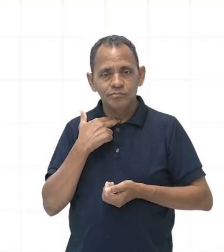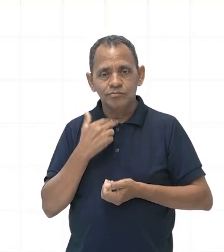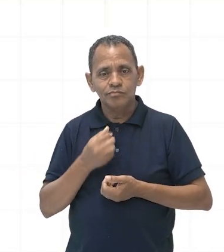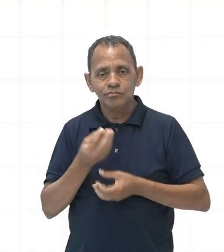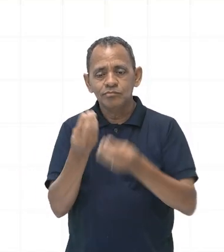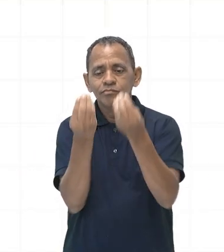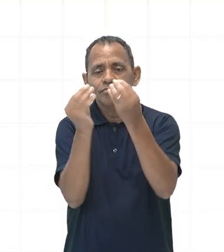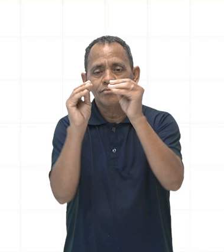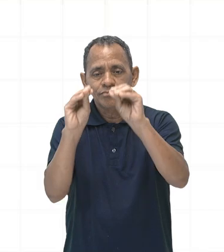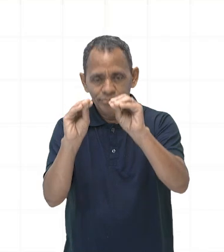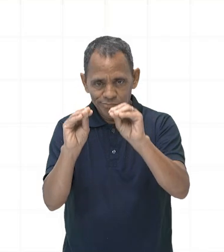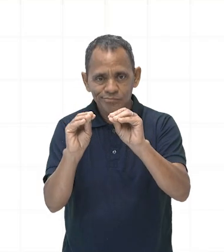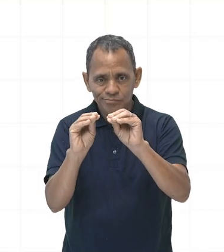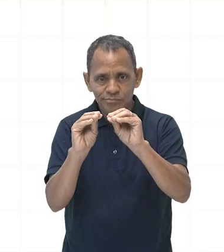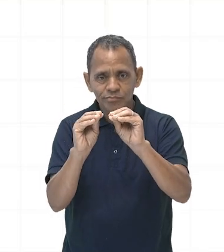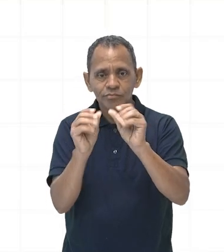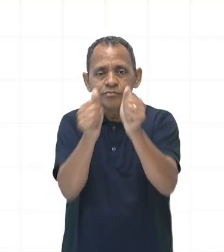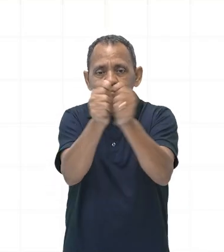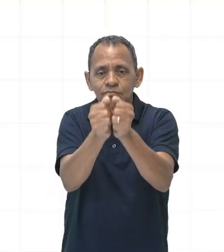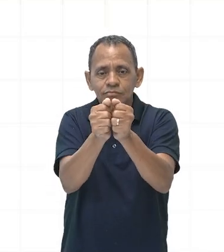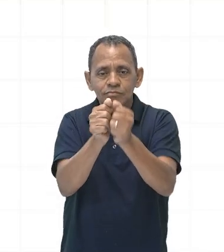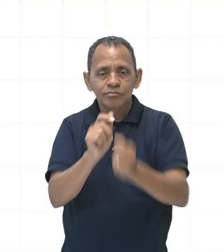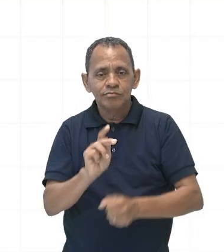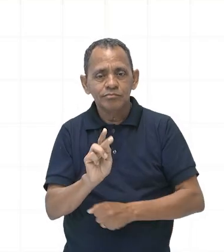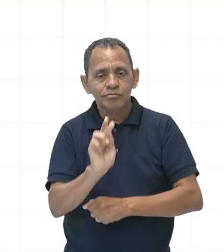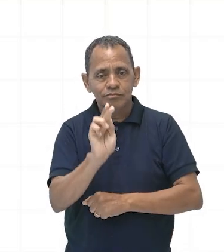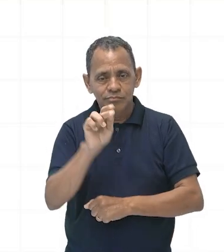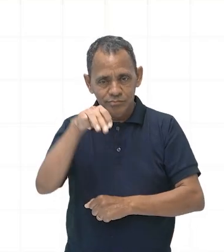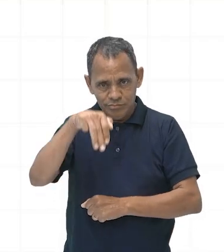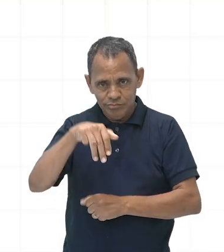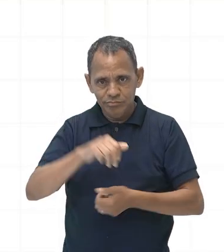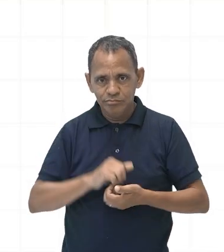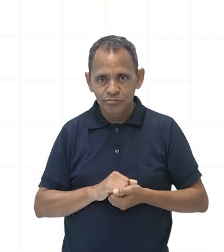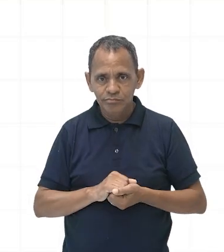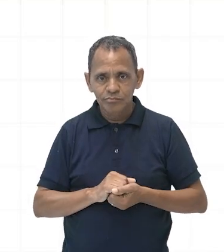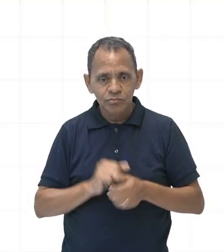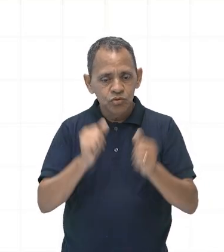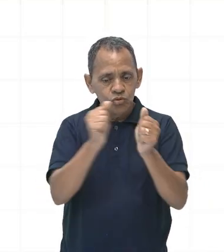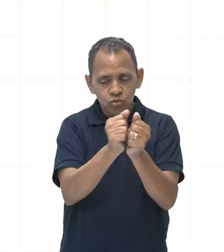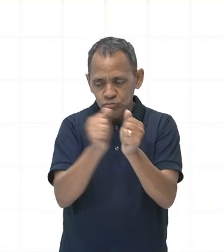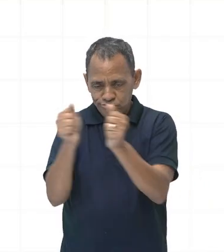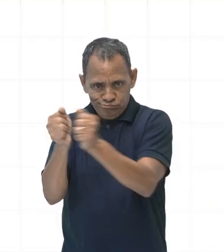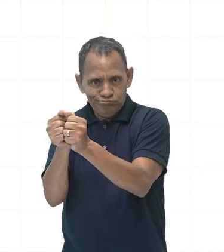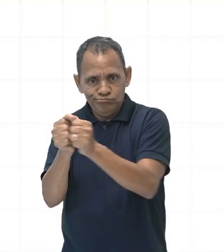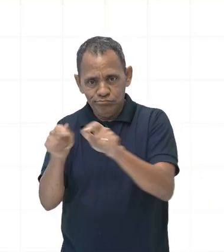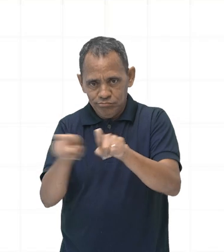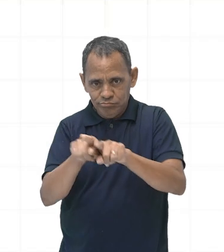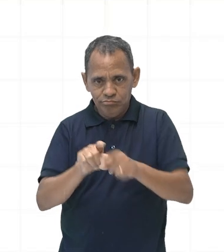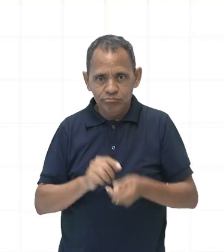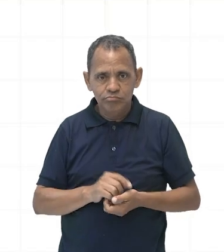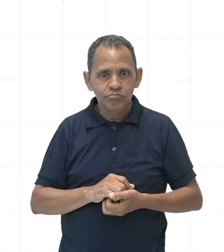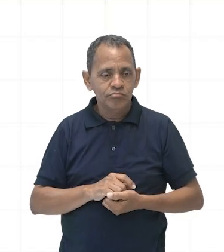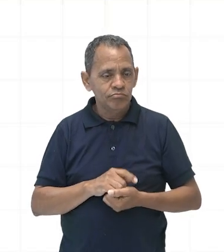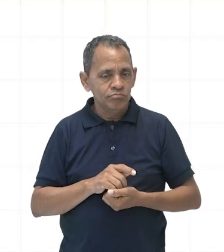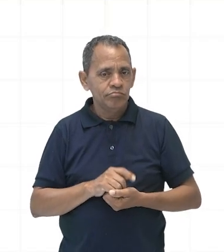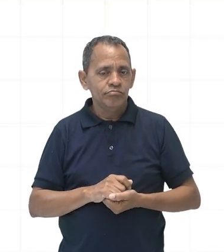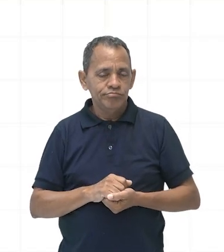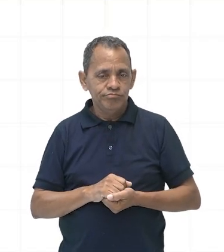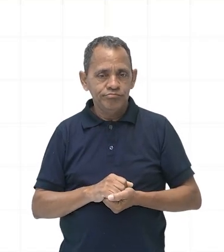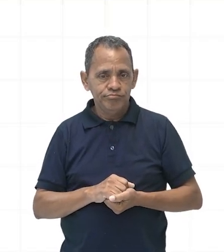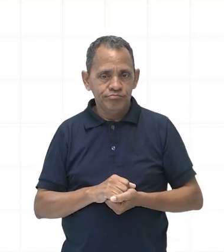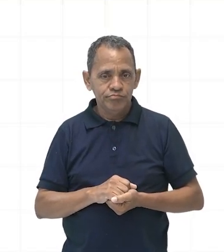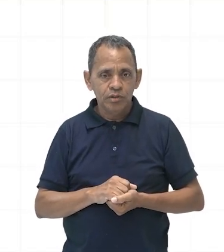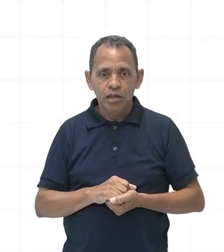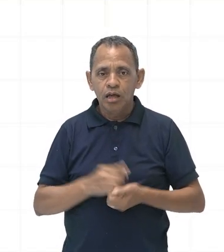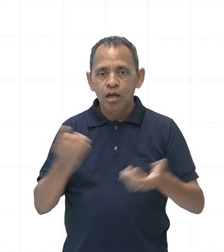de quilômetros. Tem que ficar cada grandeza com a sua grandeza. Então, vou colocar o 28 aqui. E